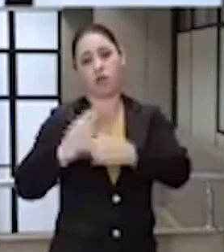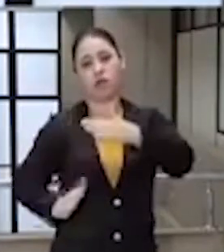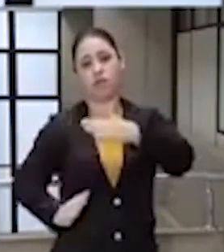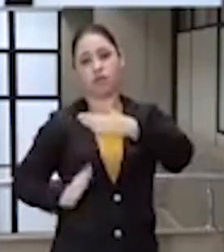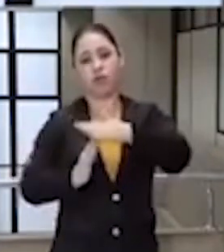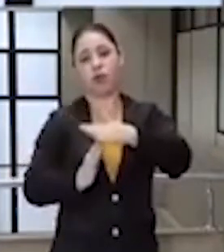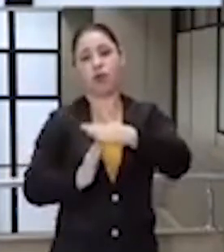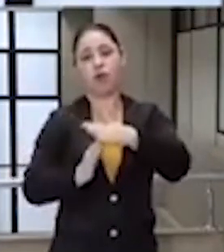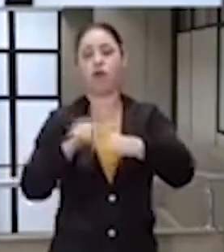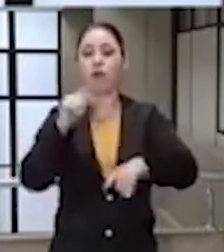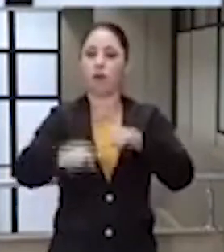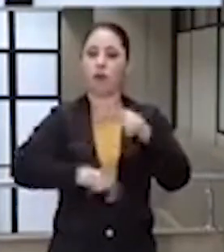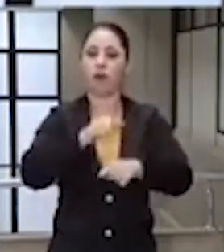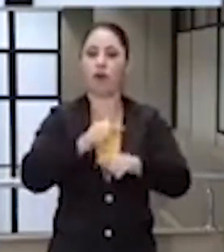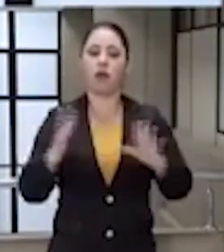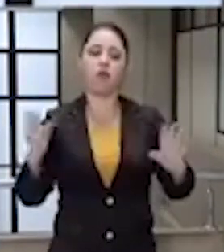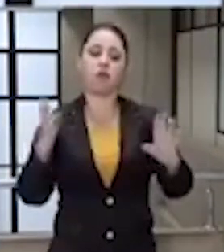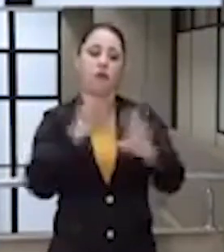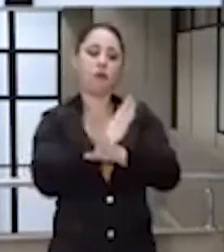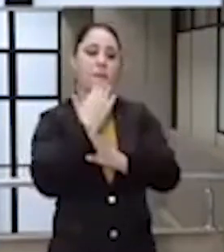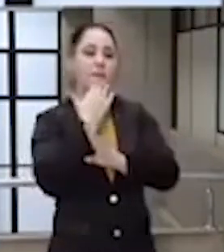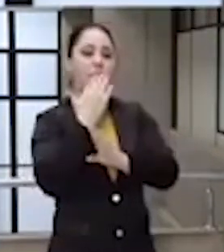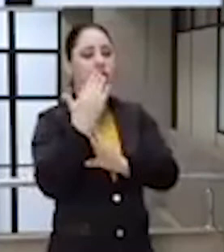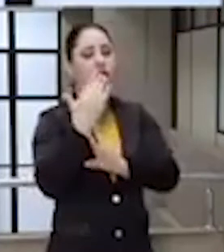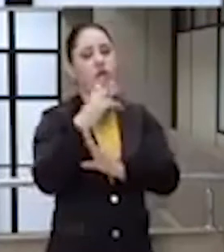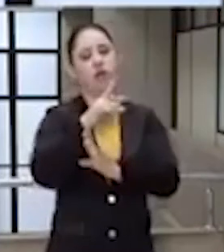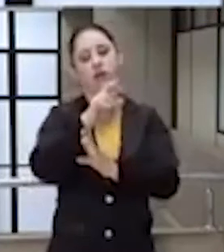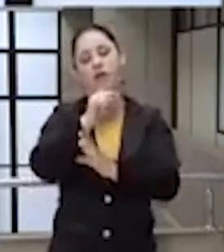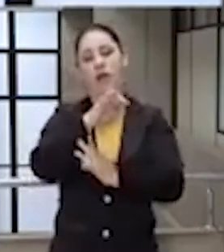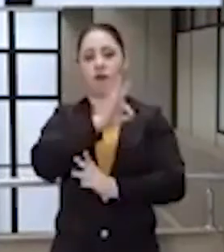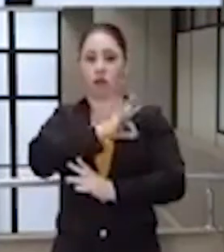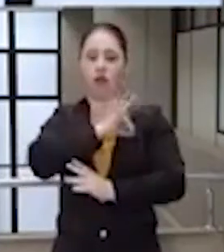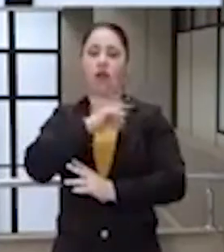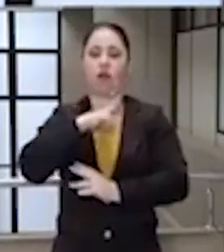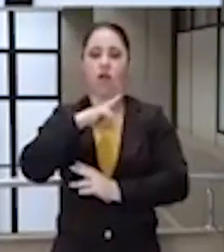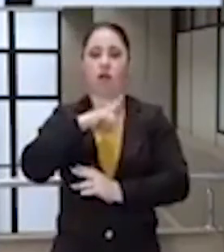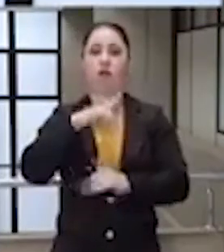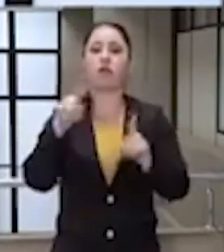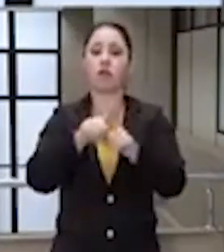serviço ativo, transferência a pedido para a reserva remunerada e